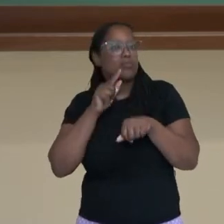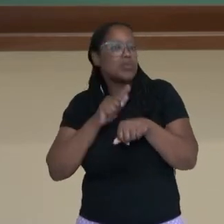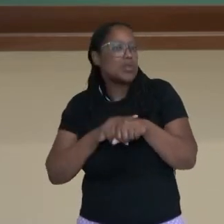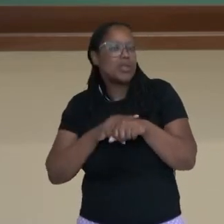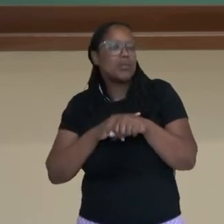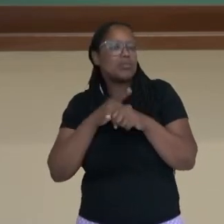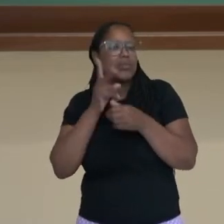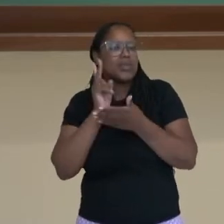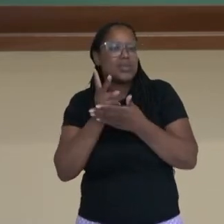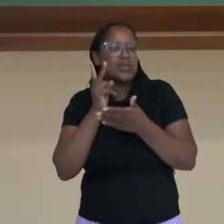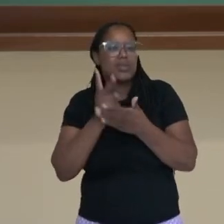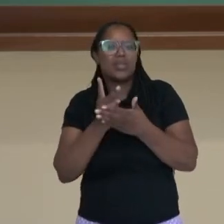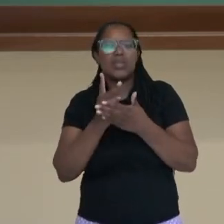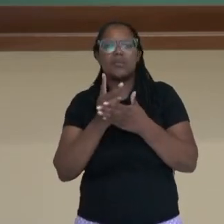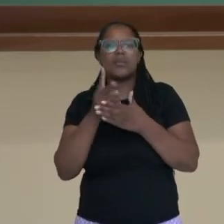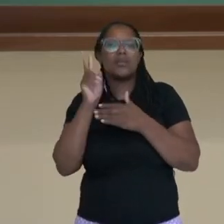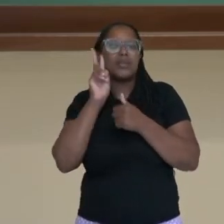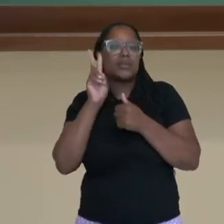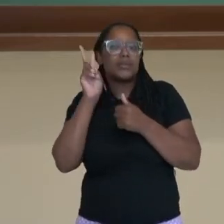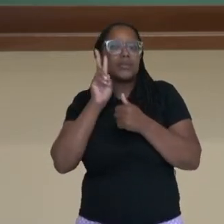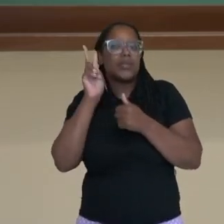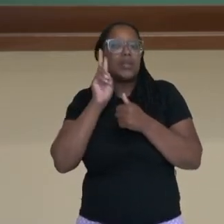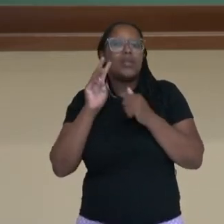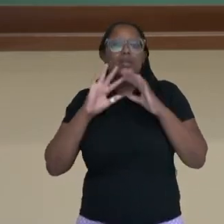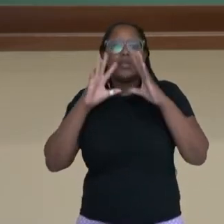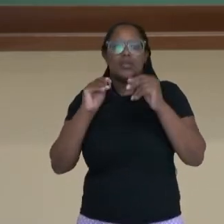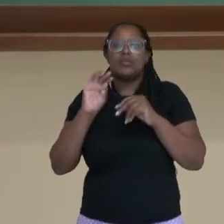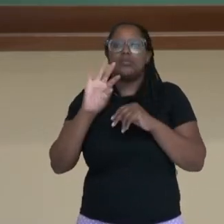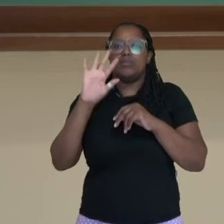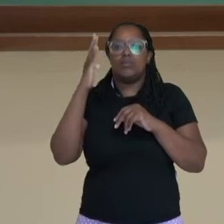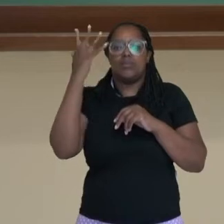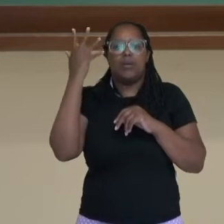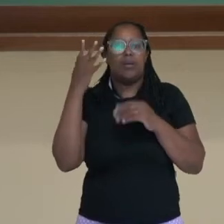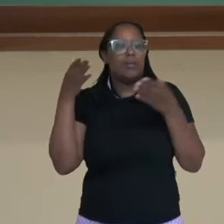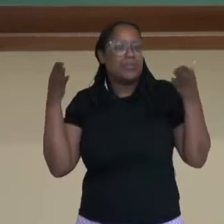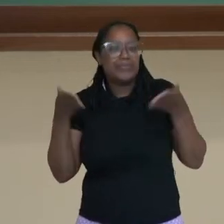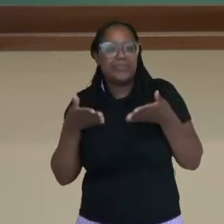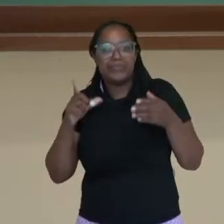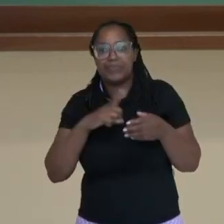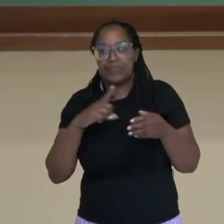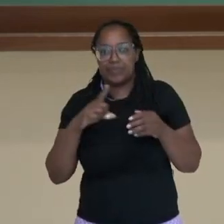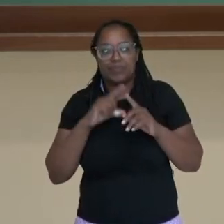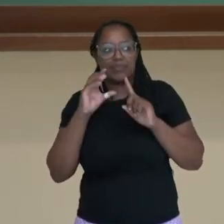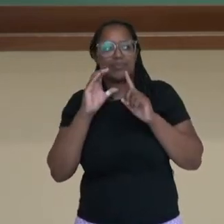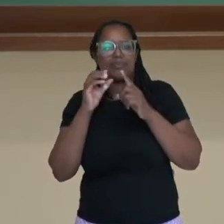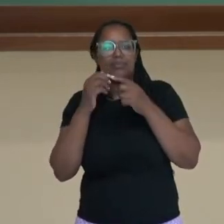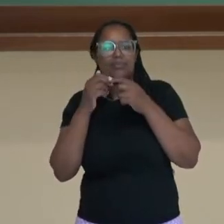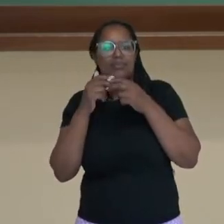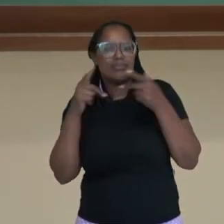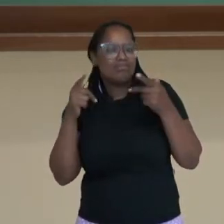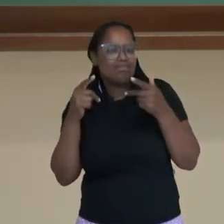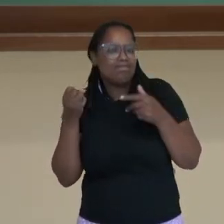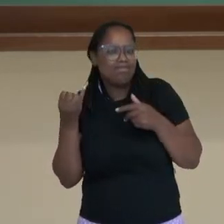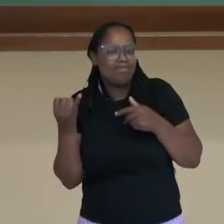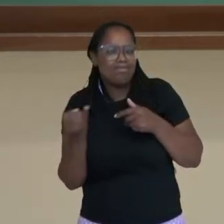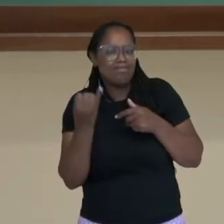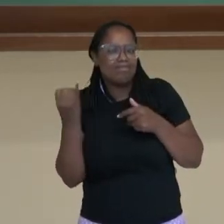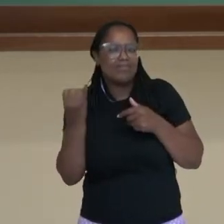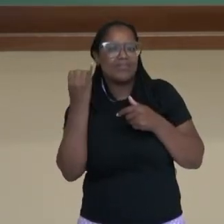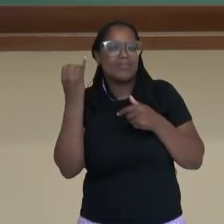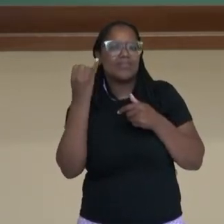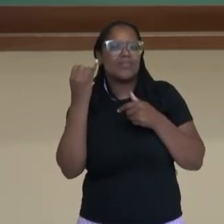está sempre relembrando feitos, né? Hoje nós vamos fazer um ritual, porque nessa época tal